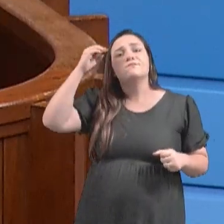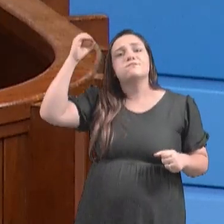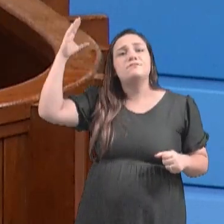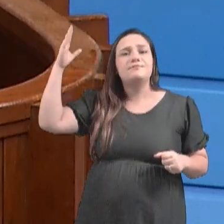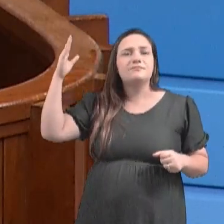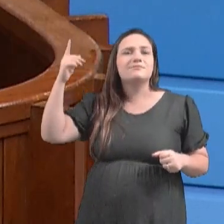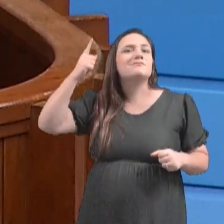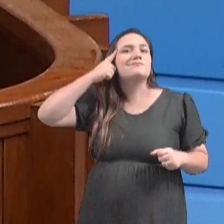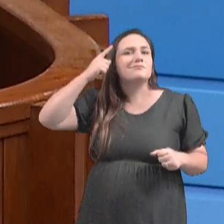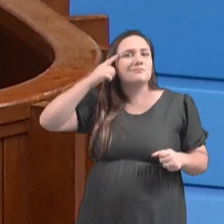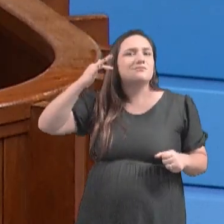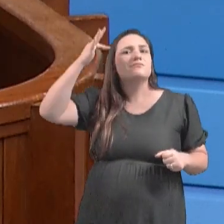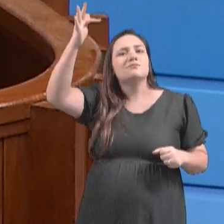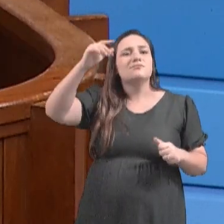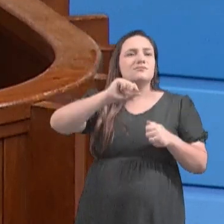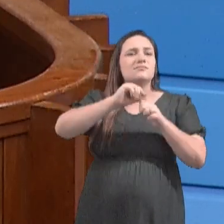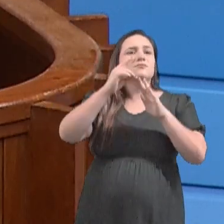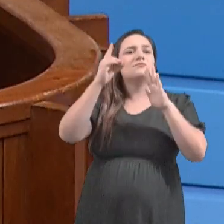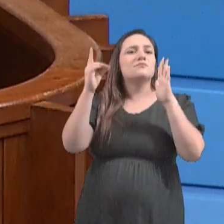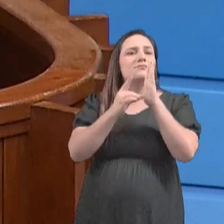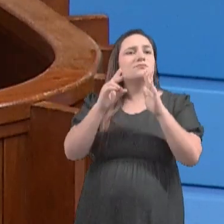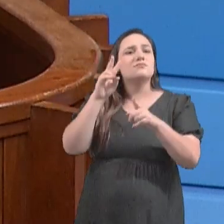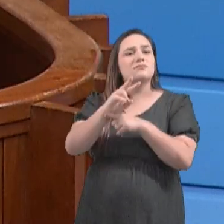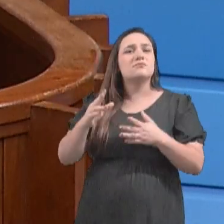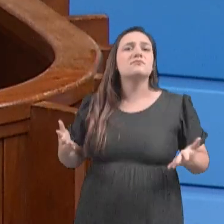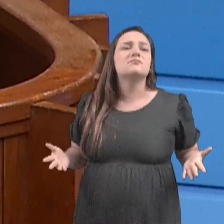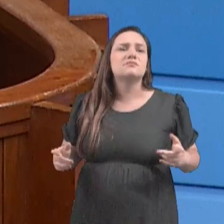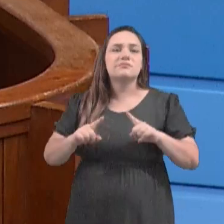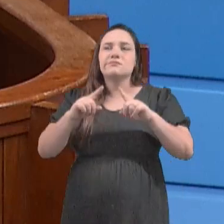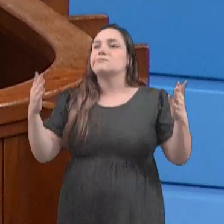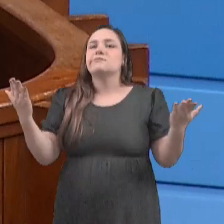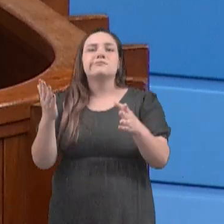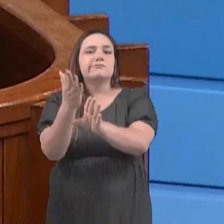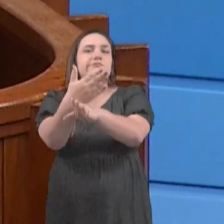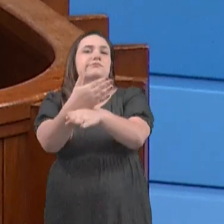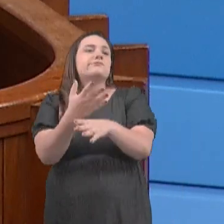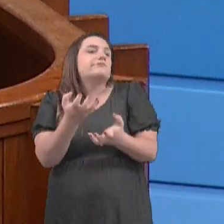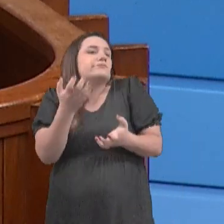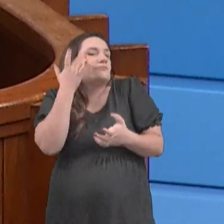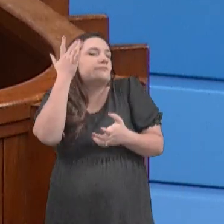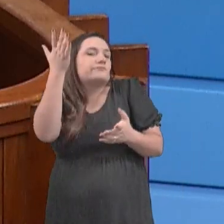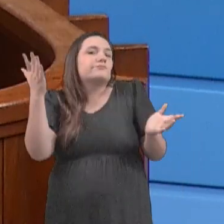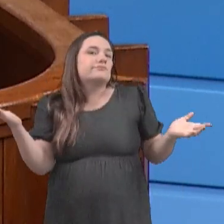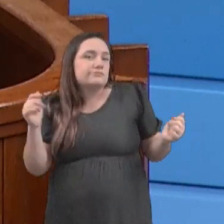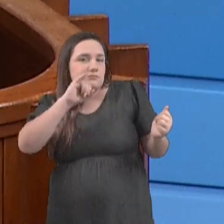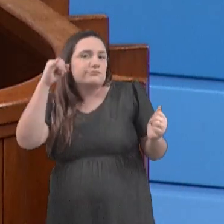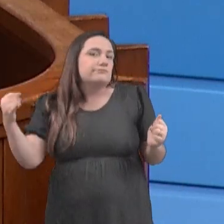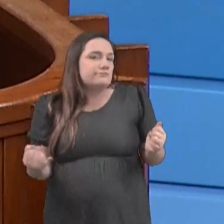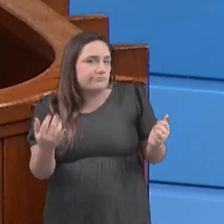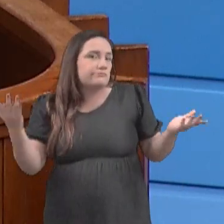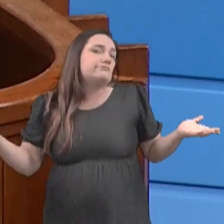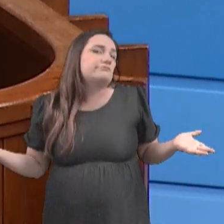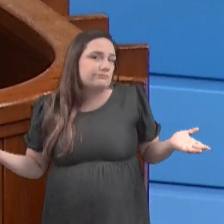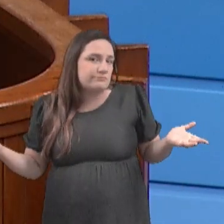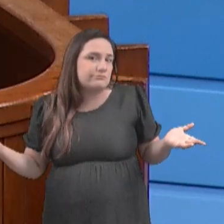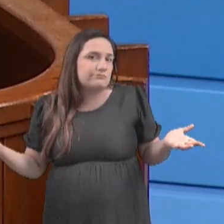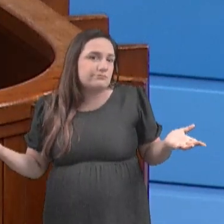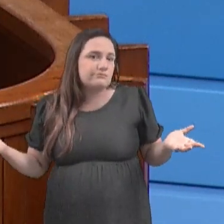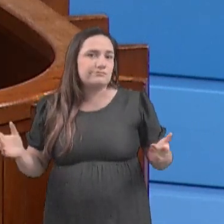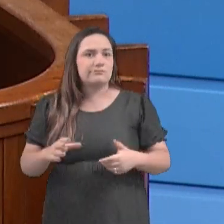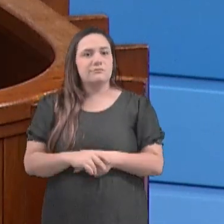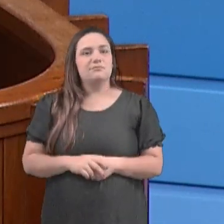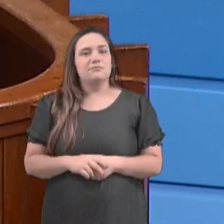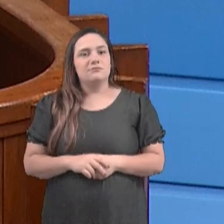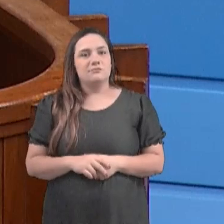governo foi feito o decreto da reserva. Agora, todo mundo quer vir aqui para o filé, quer aproveitar, e normalmente,